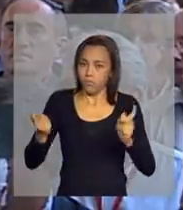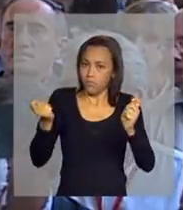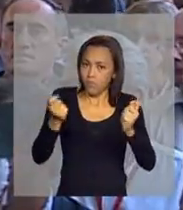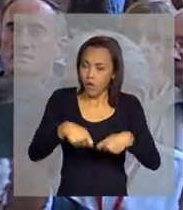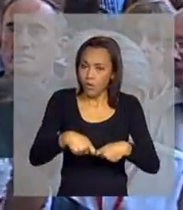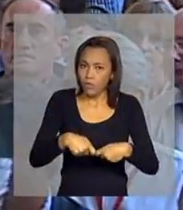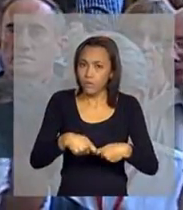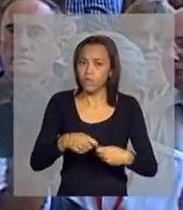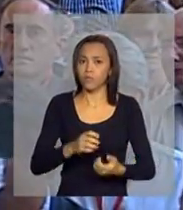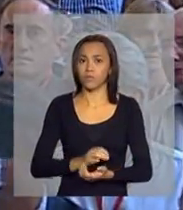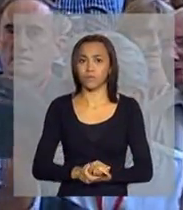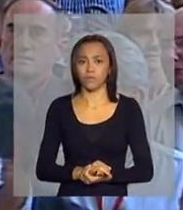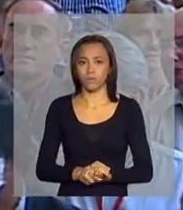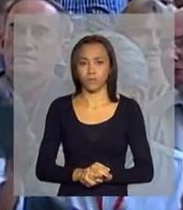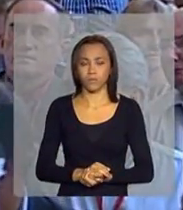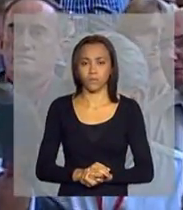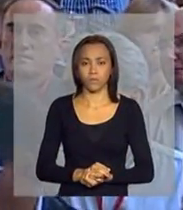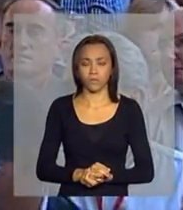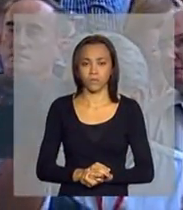possa